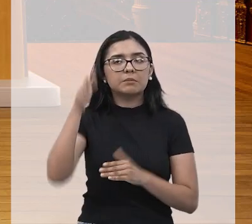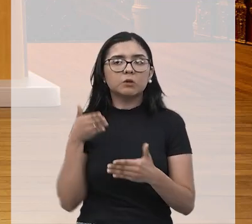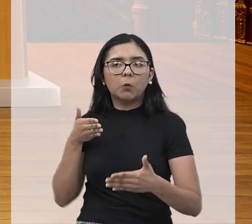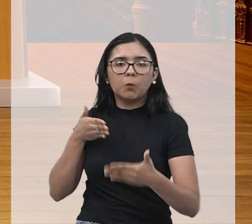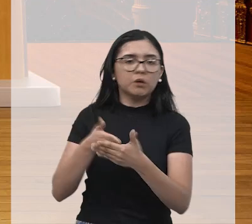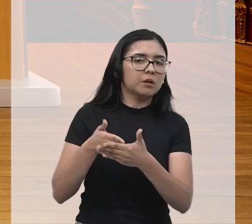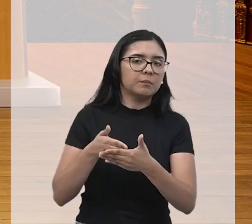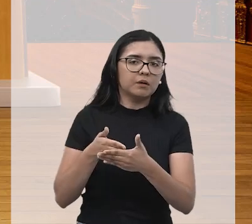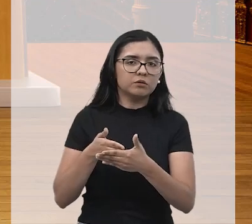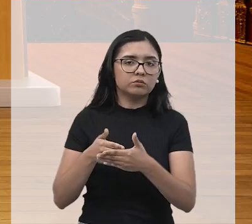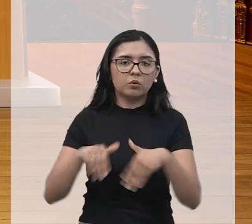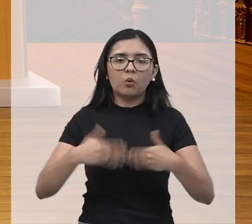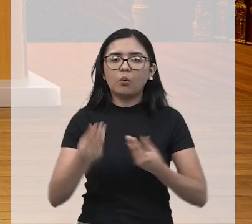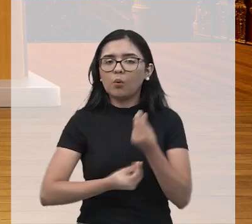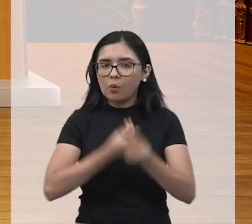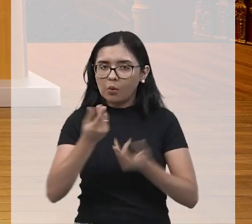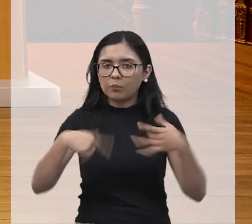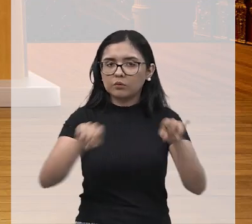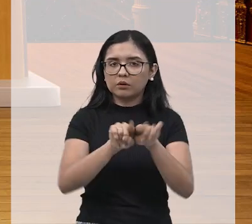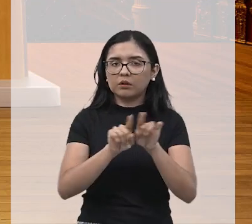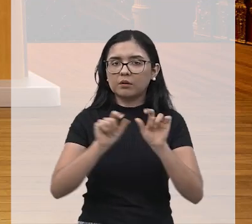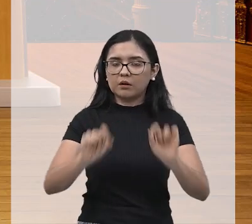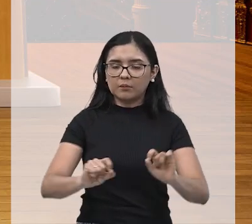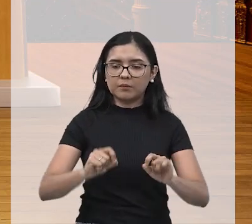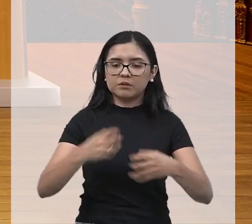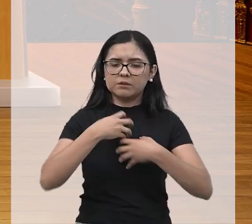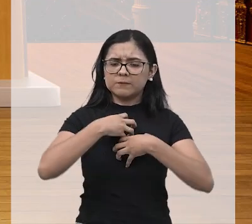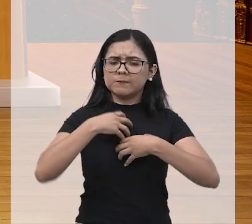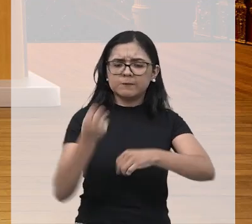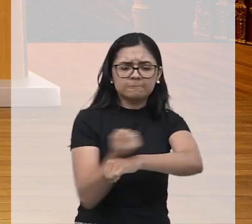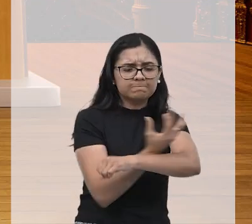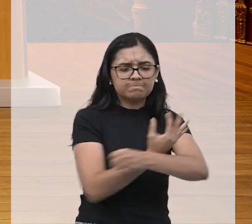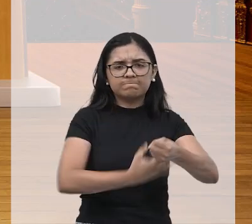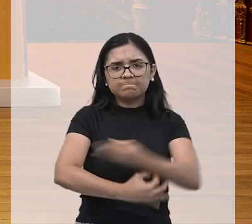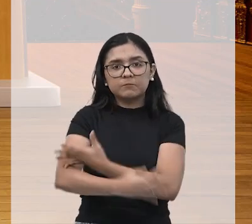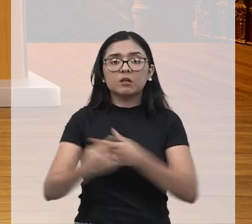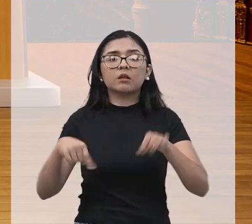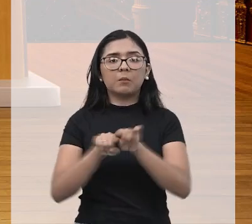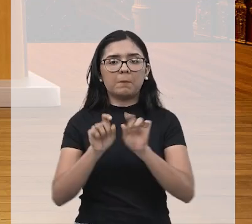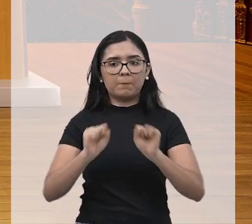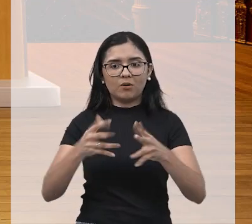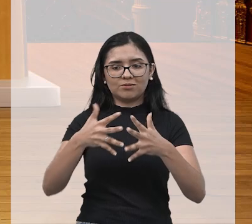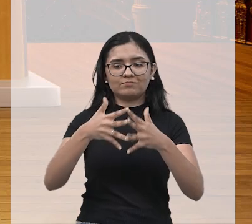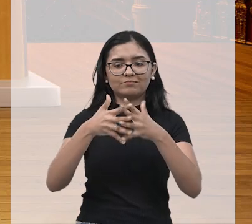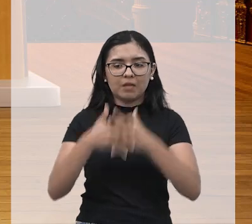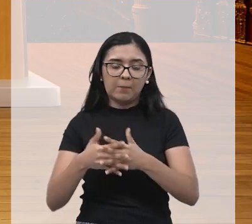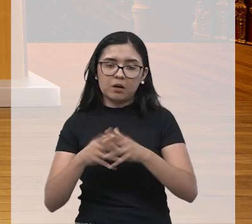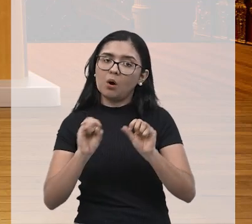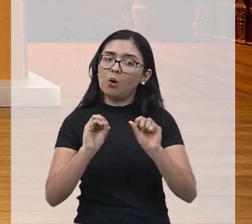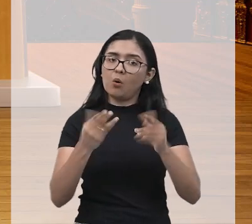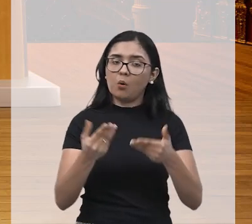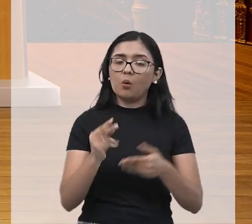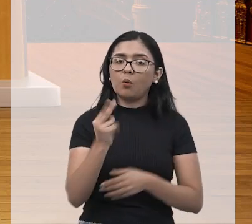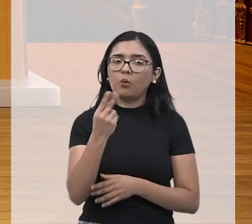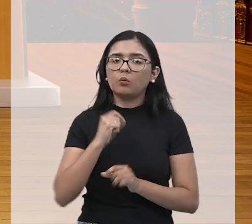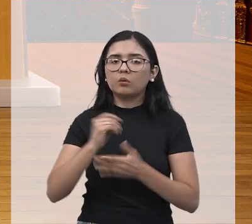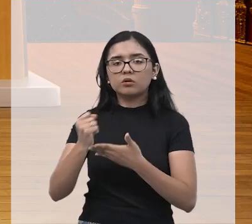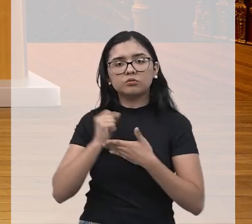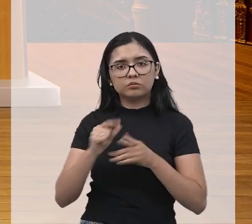ir, saber como a minha emoção pode interferir no meu desenvolvimento